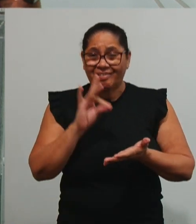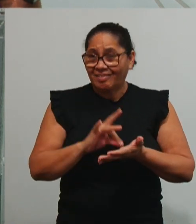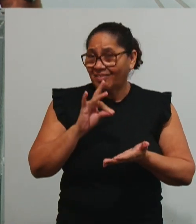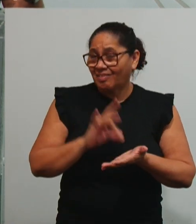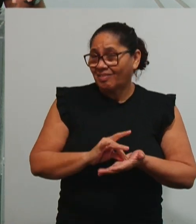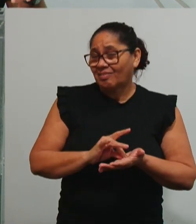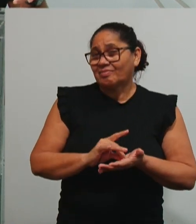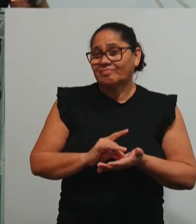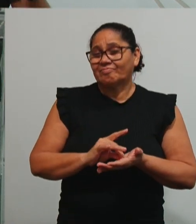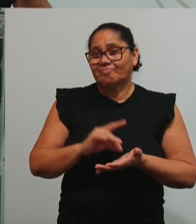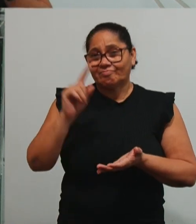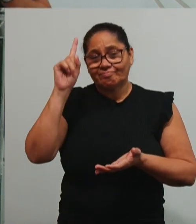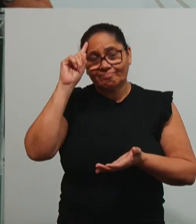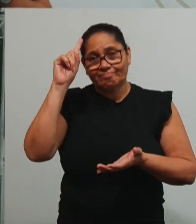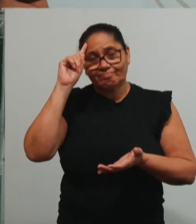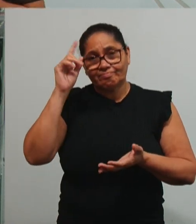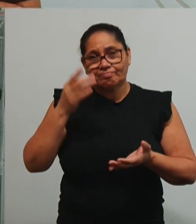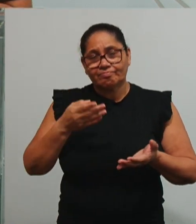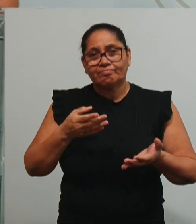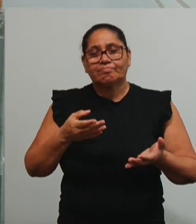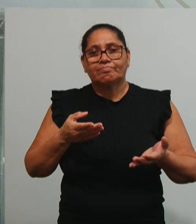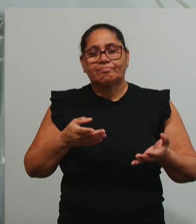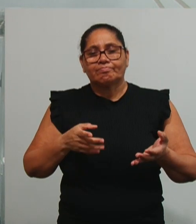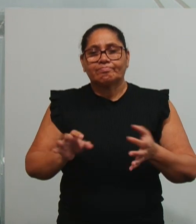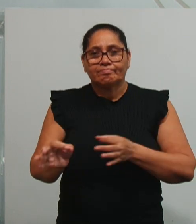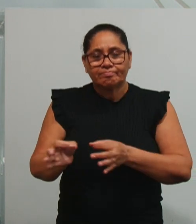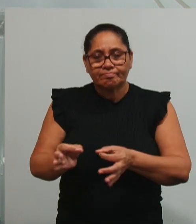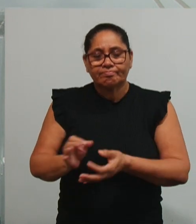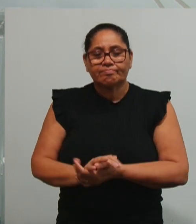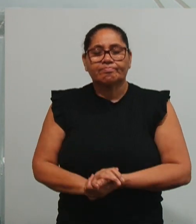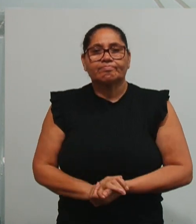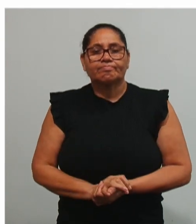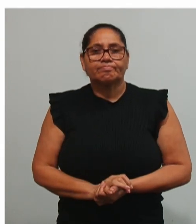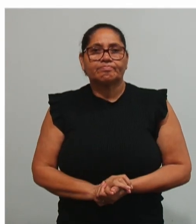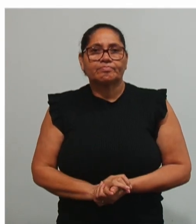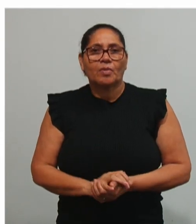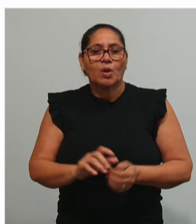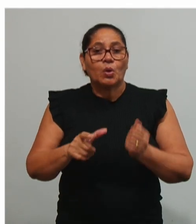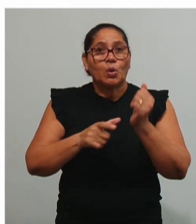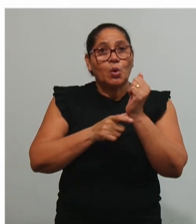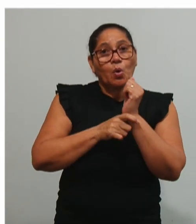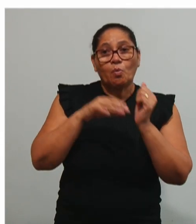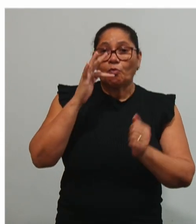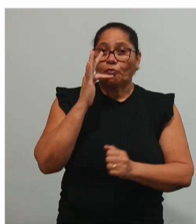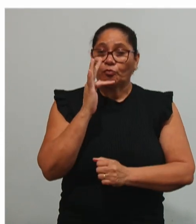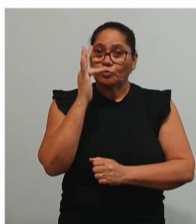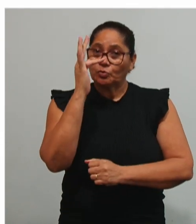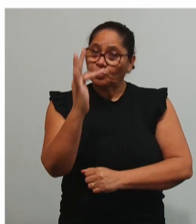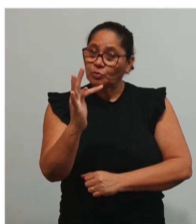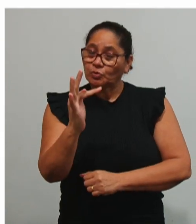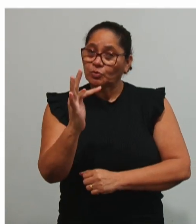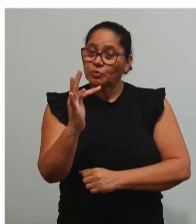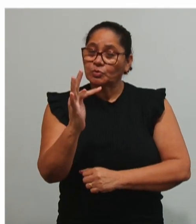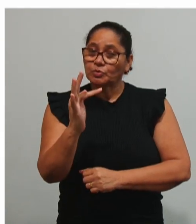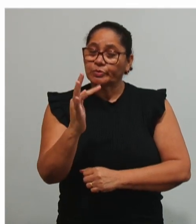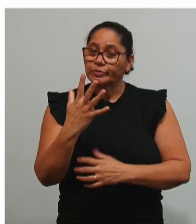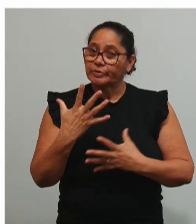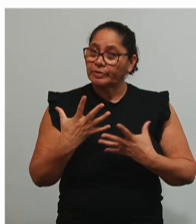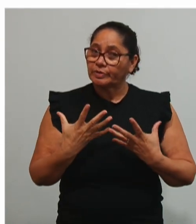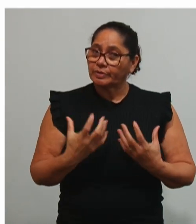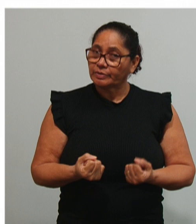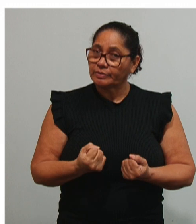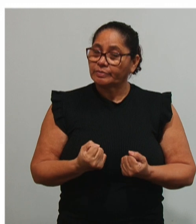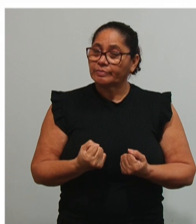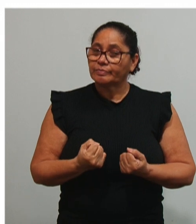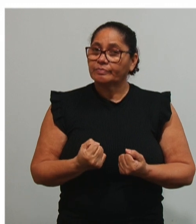dia a dia das organizações ou não, né? Assegurar que o futuro seja levado em consideração,